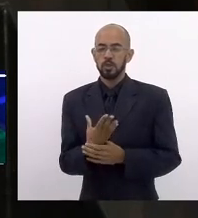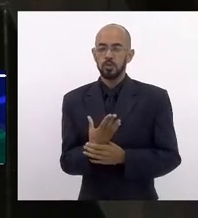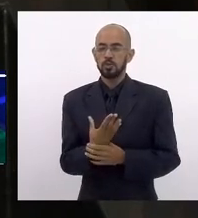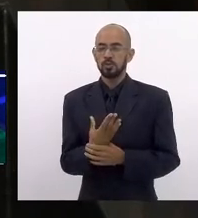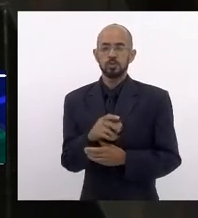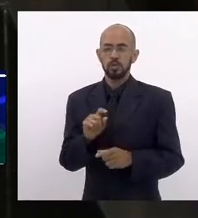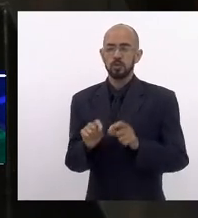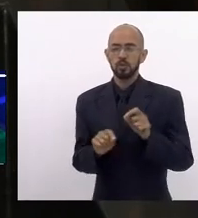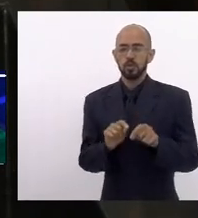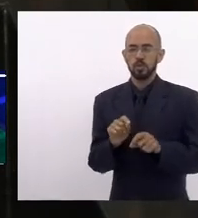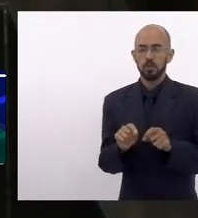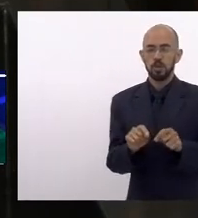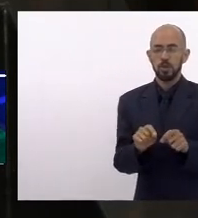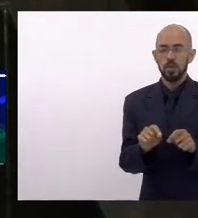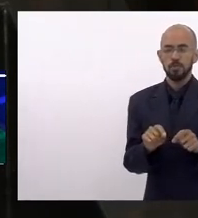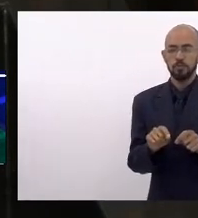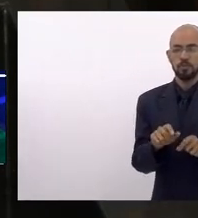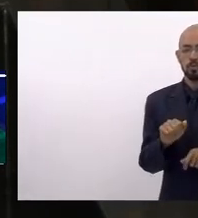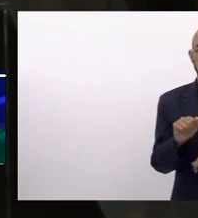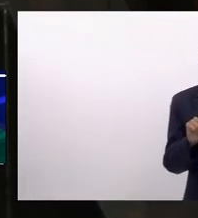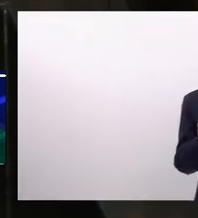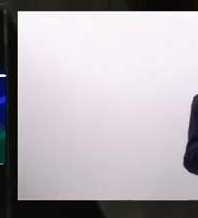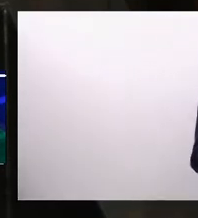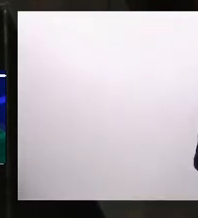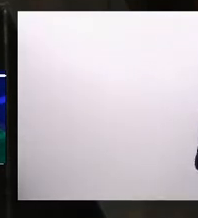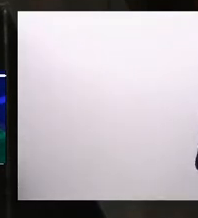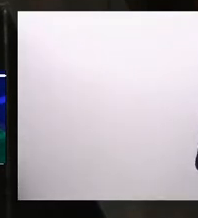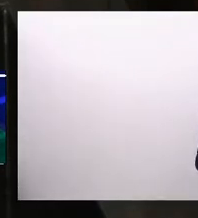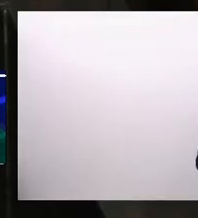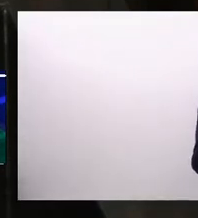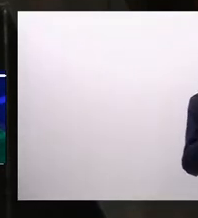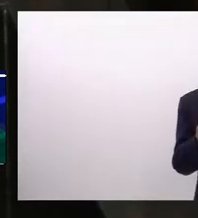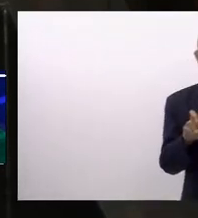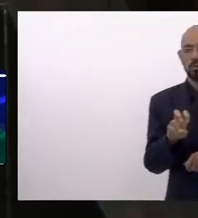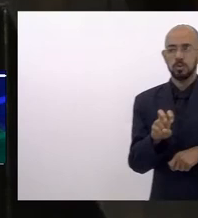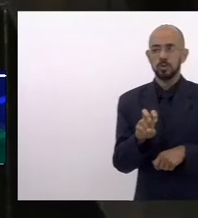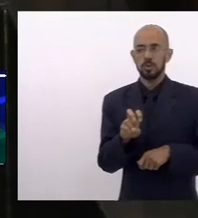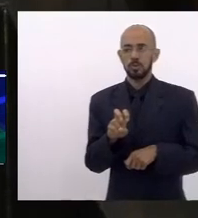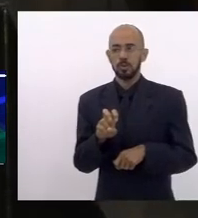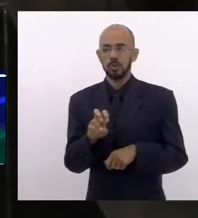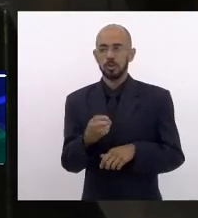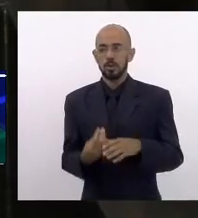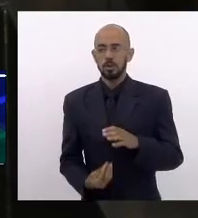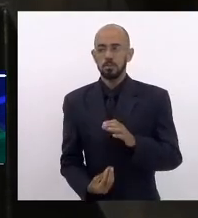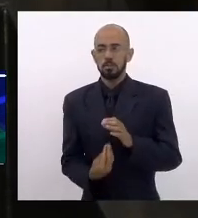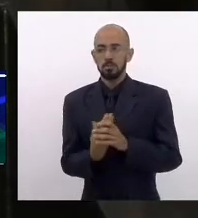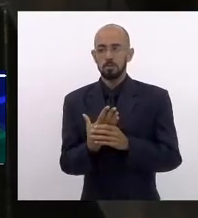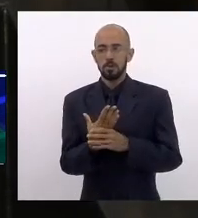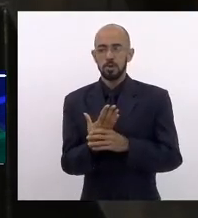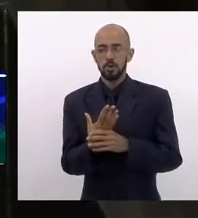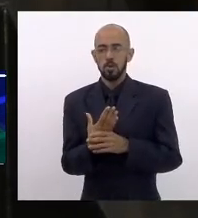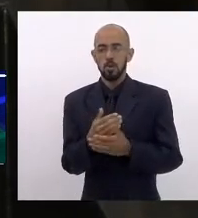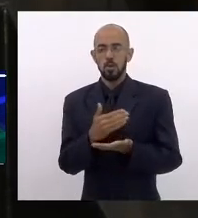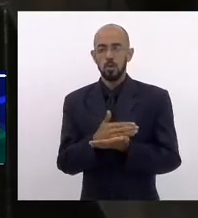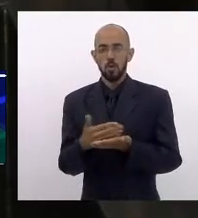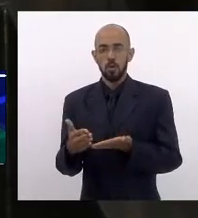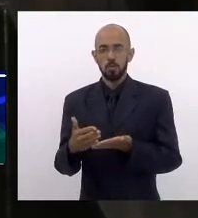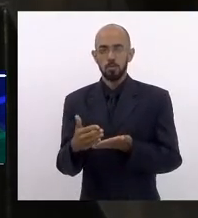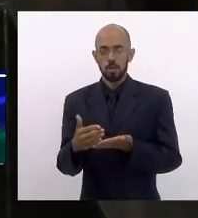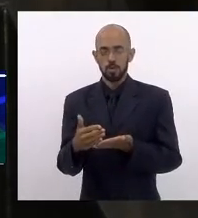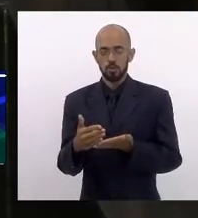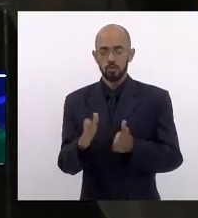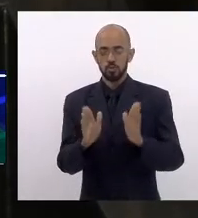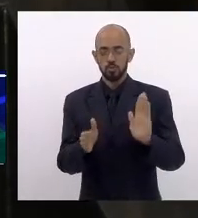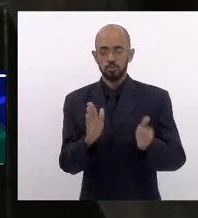baixado o ato institucional número 5, o AI-5, que demarcou o início do período mais